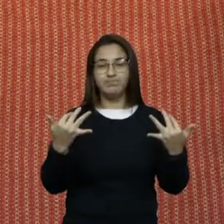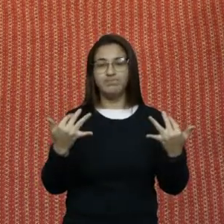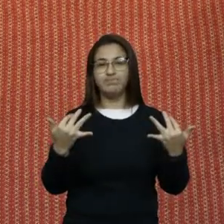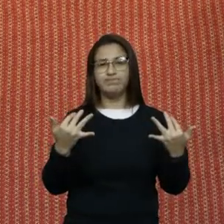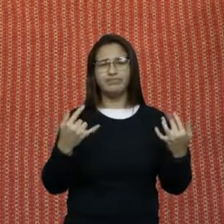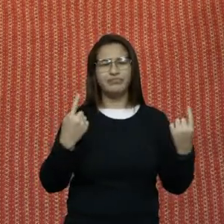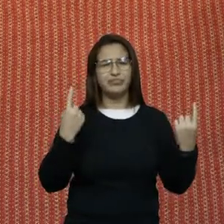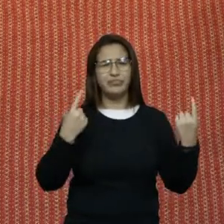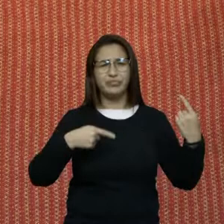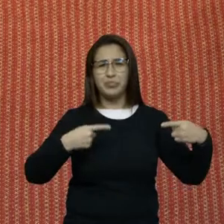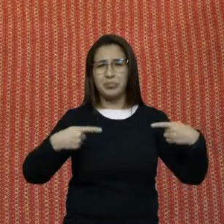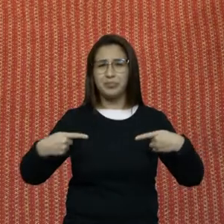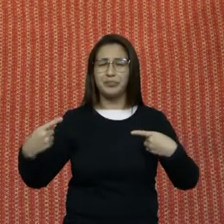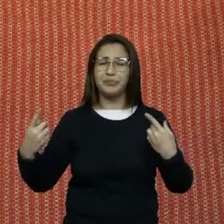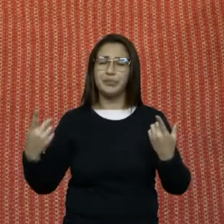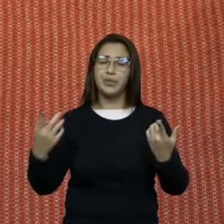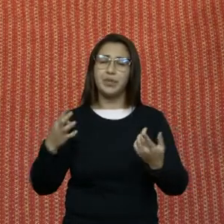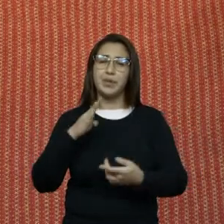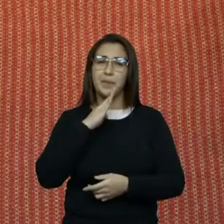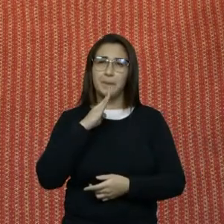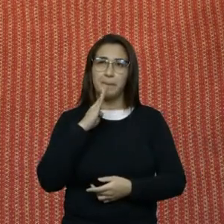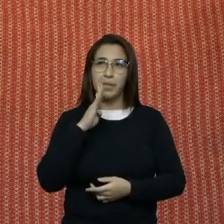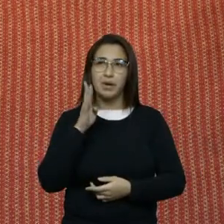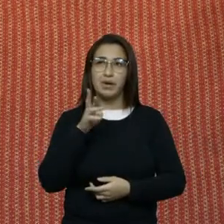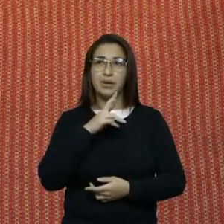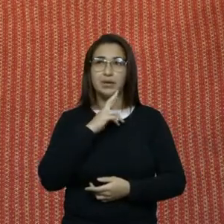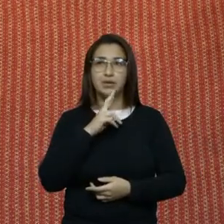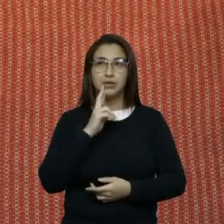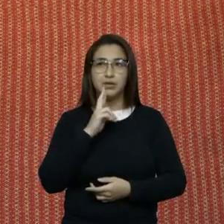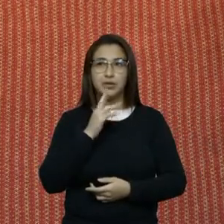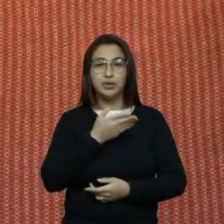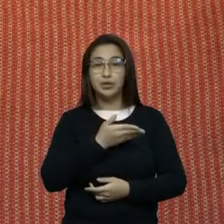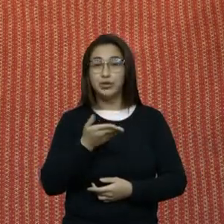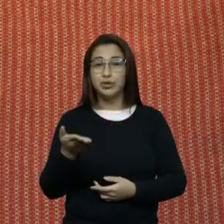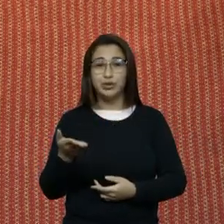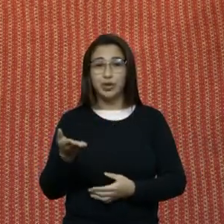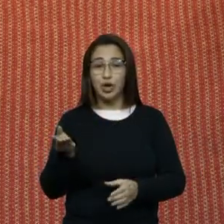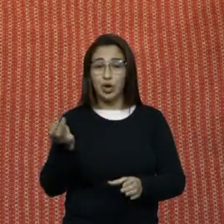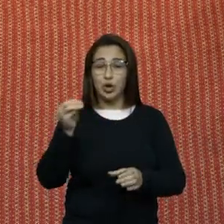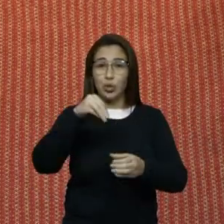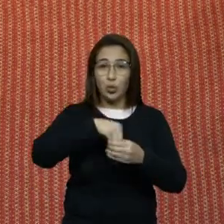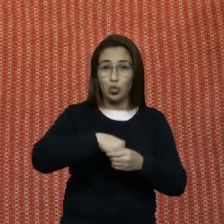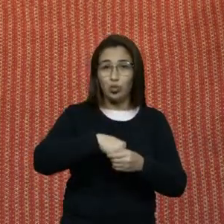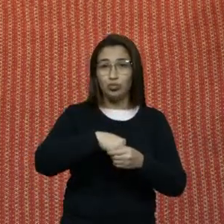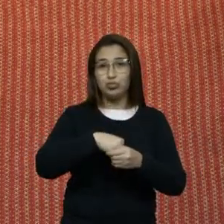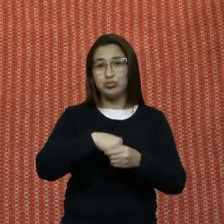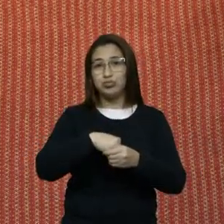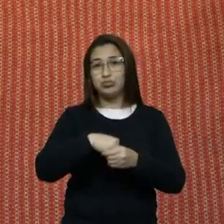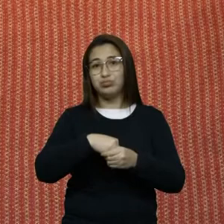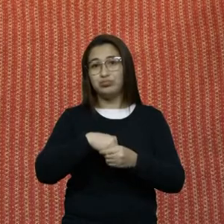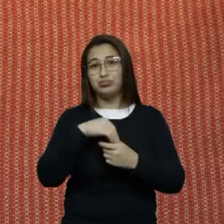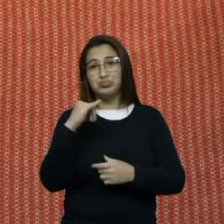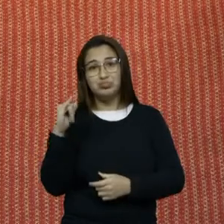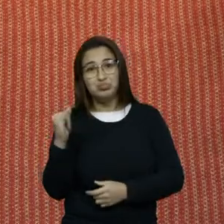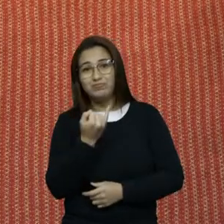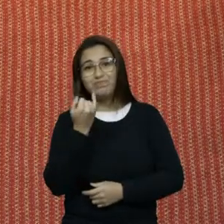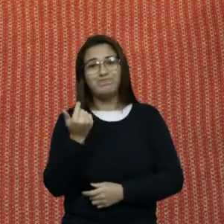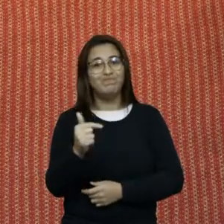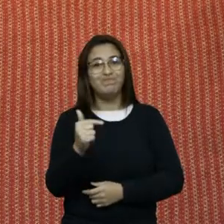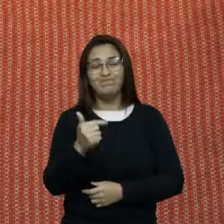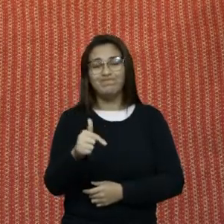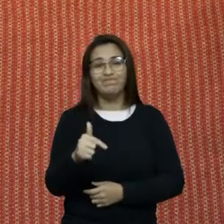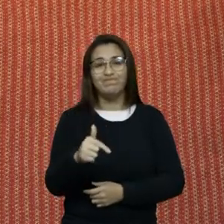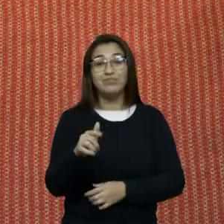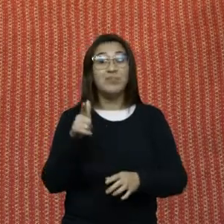de bares e restaurantes que infelizmente não foram contemplados e mais que isso além de não